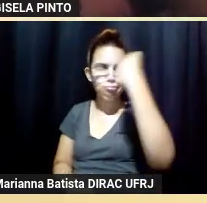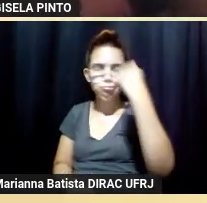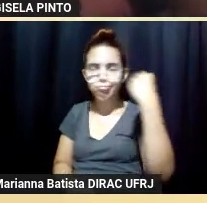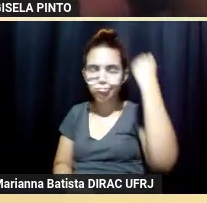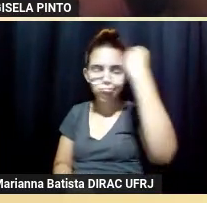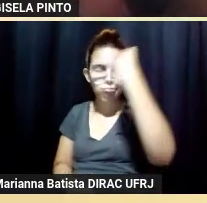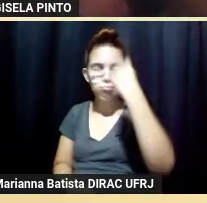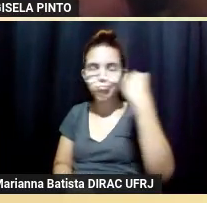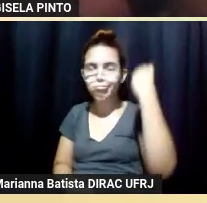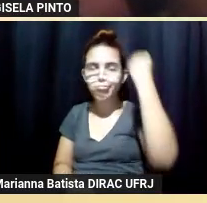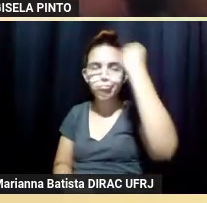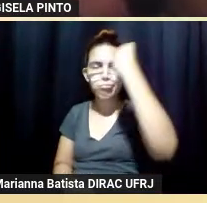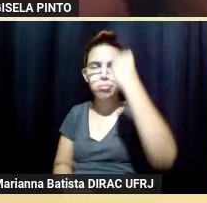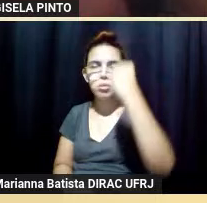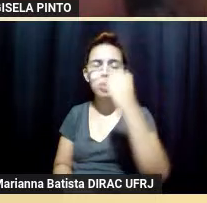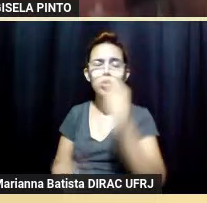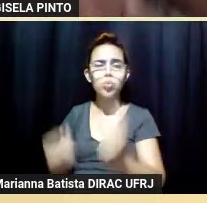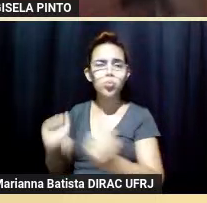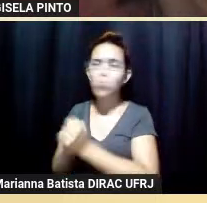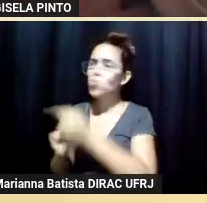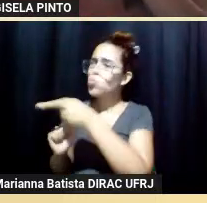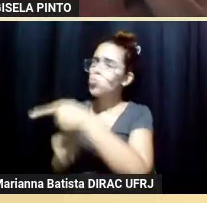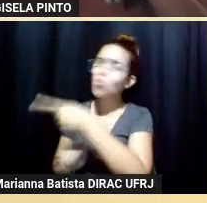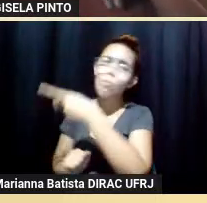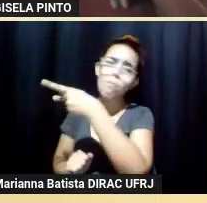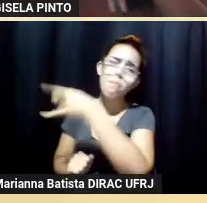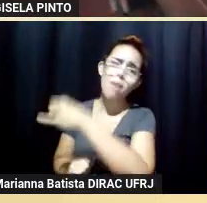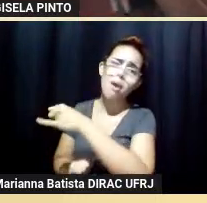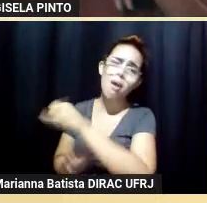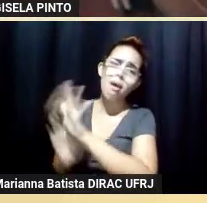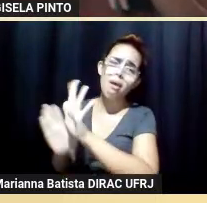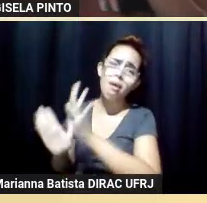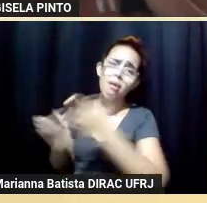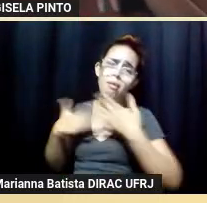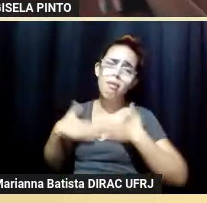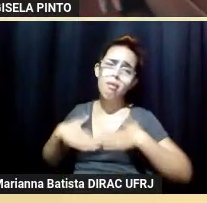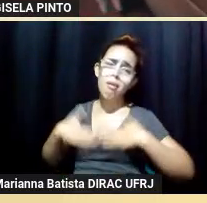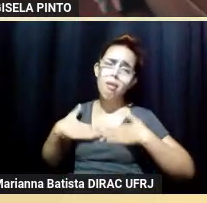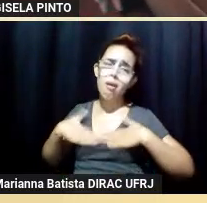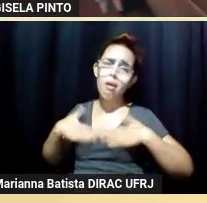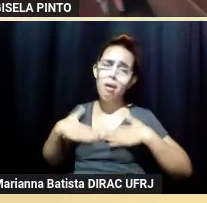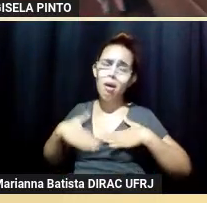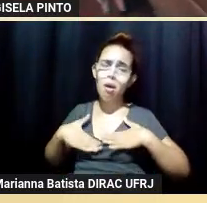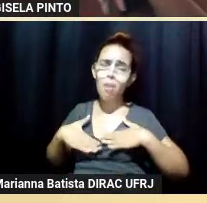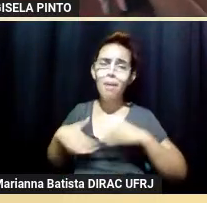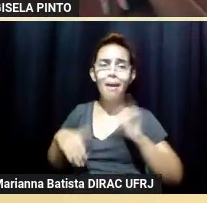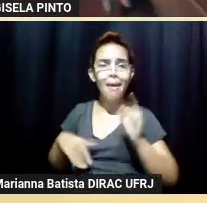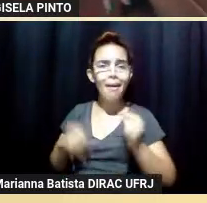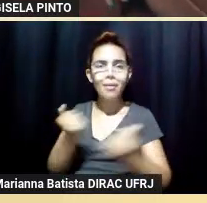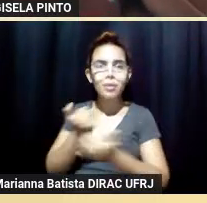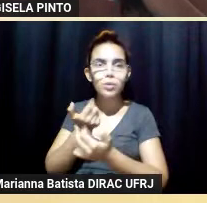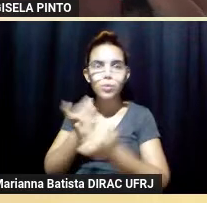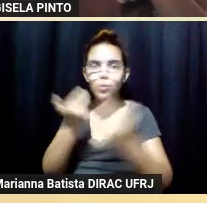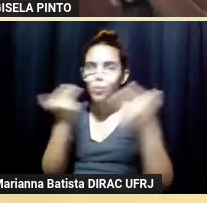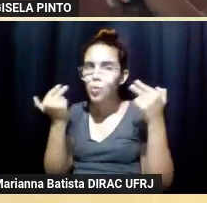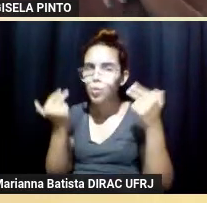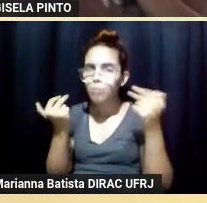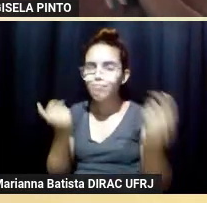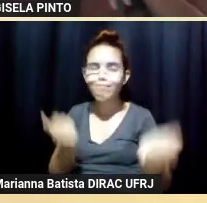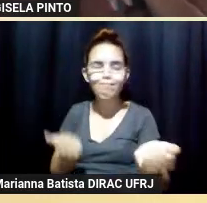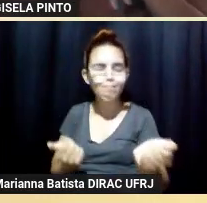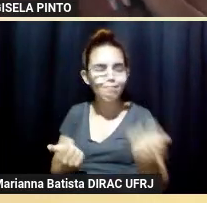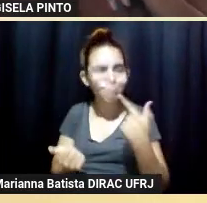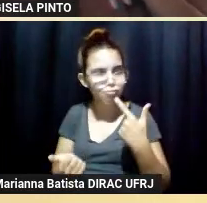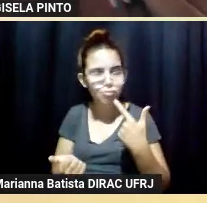estava saindo para ir formar. E era uma coisa muito engraçada, porque as meninas brincavam de